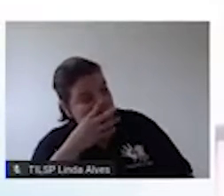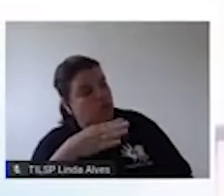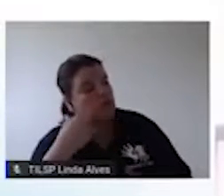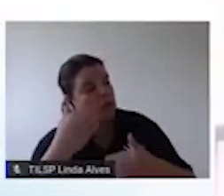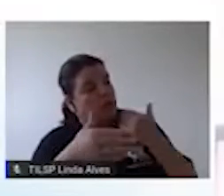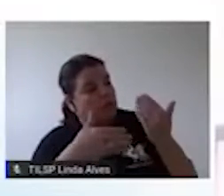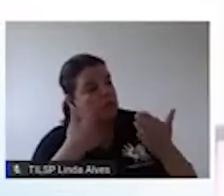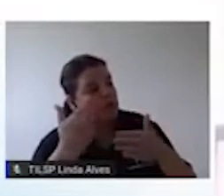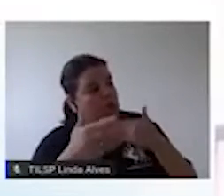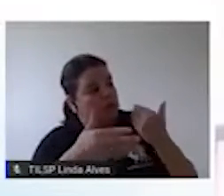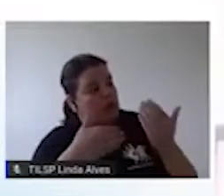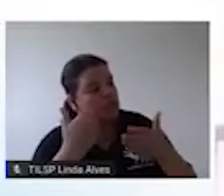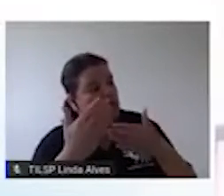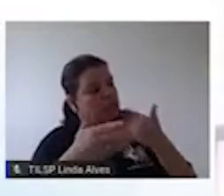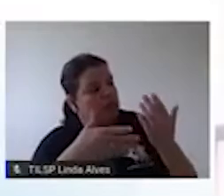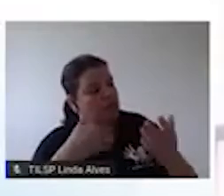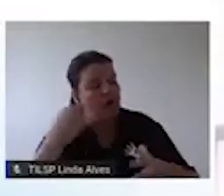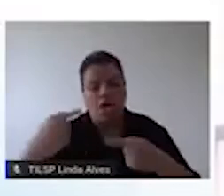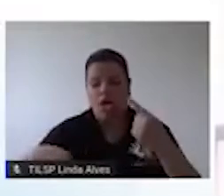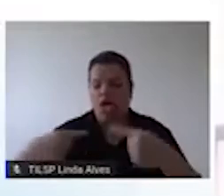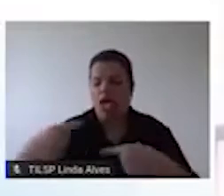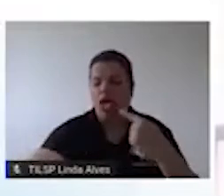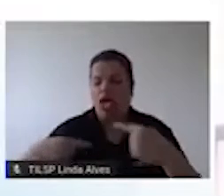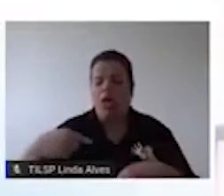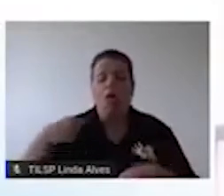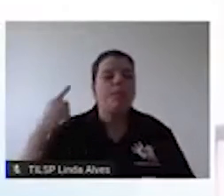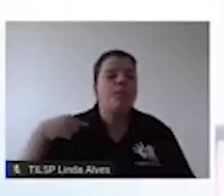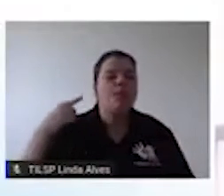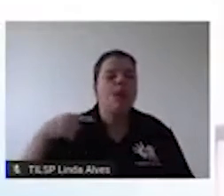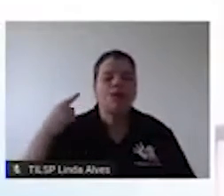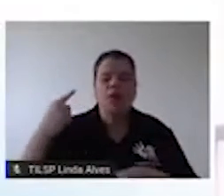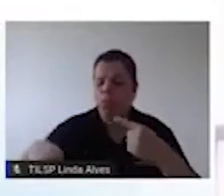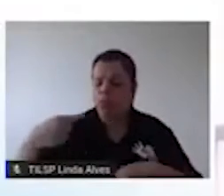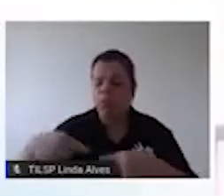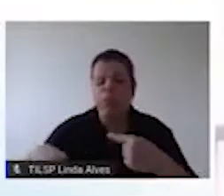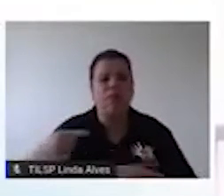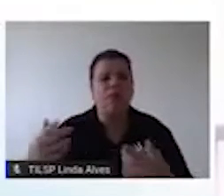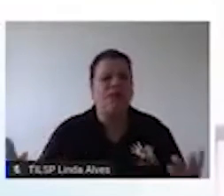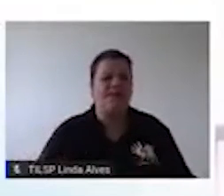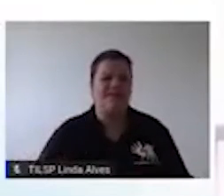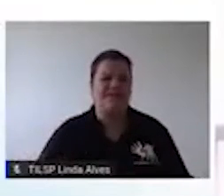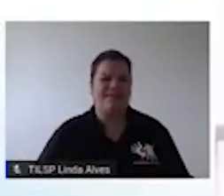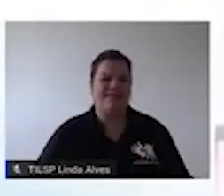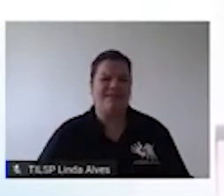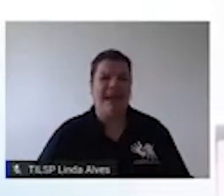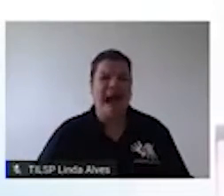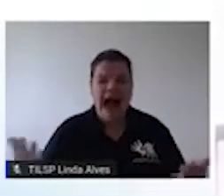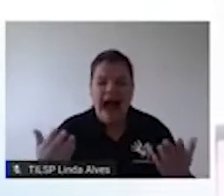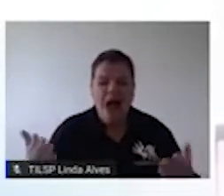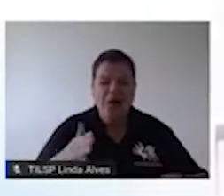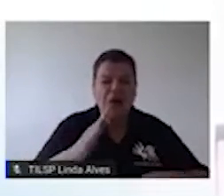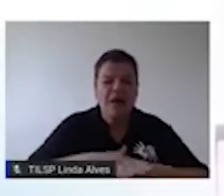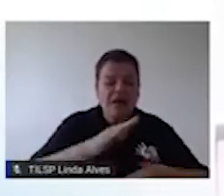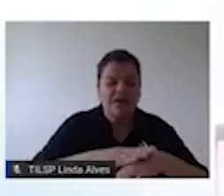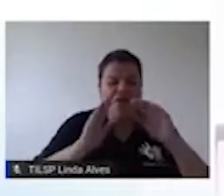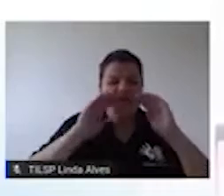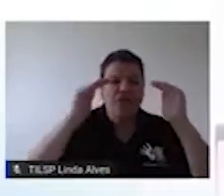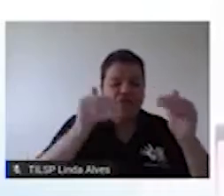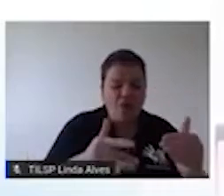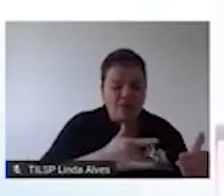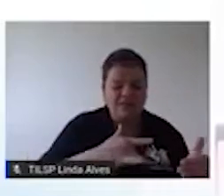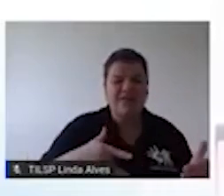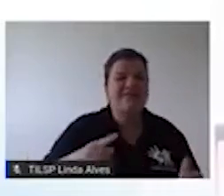essa degradação política, né? Ao invés de ser técnica, a disputa ela é política em cima